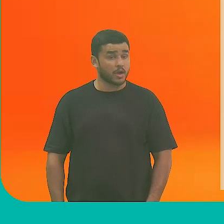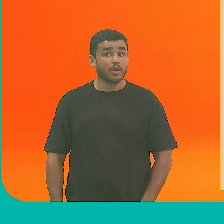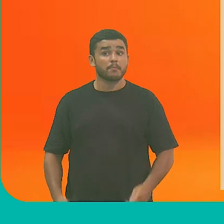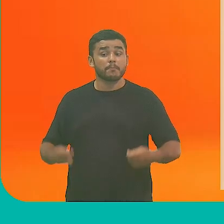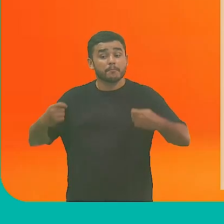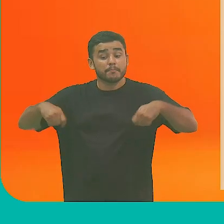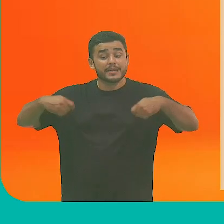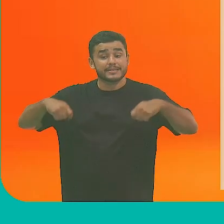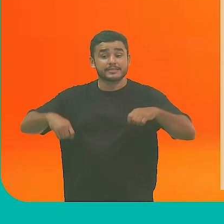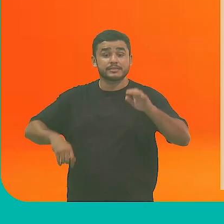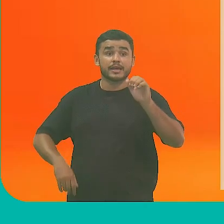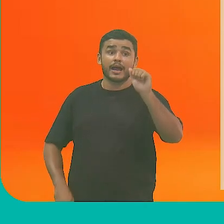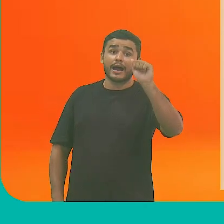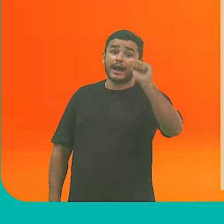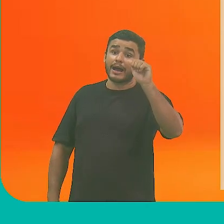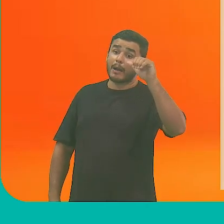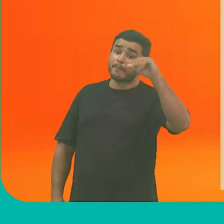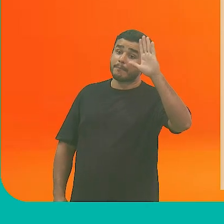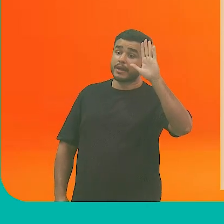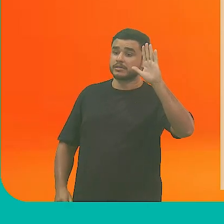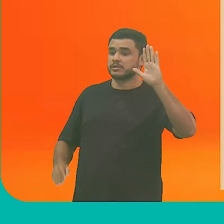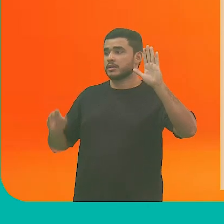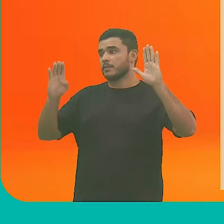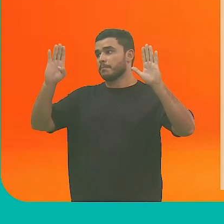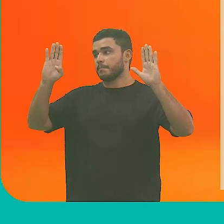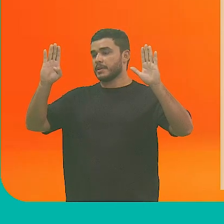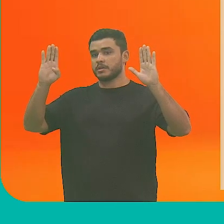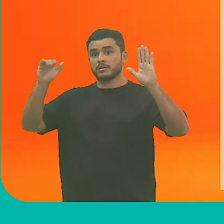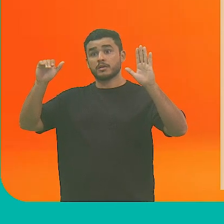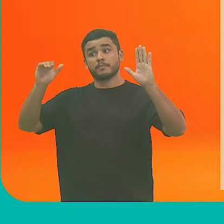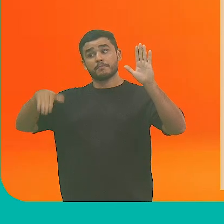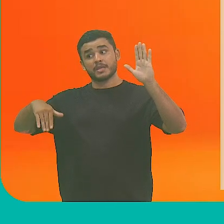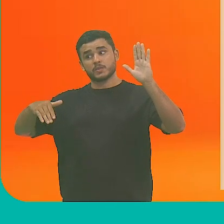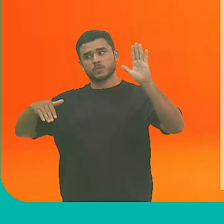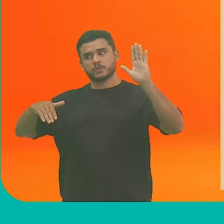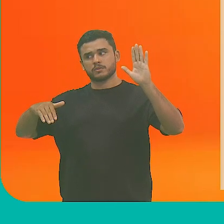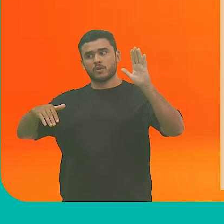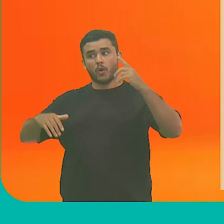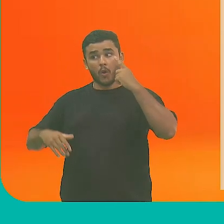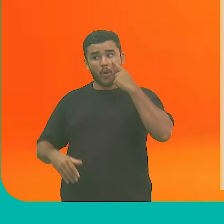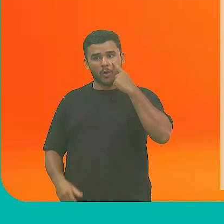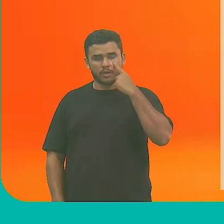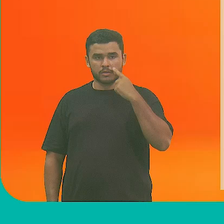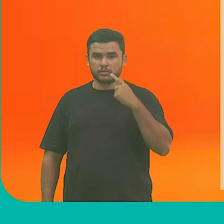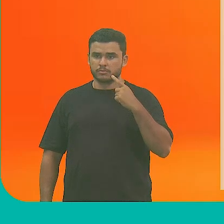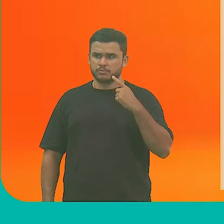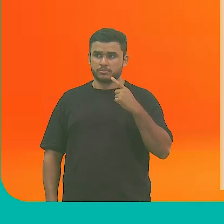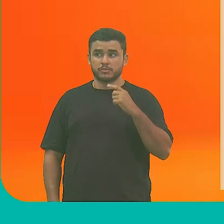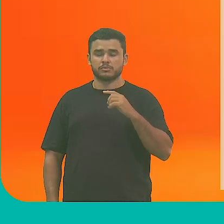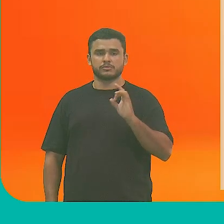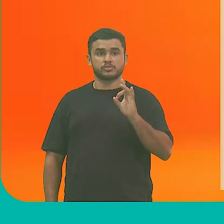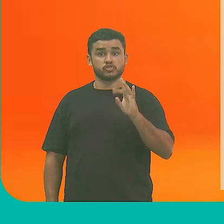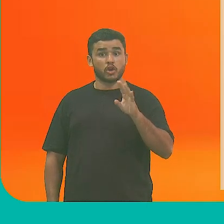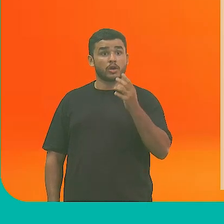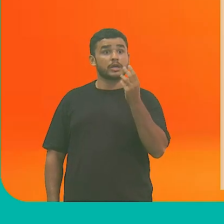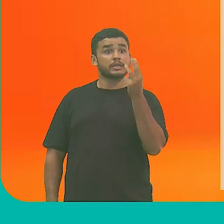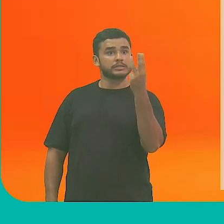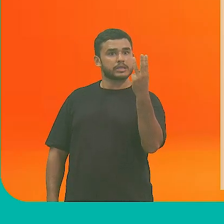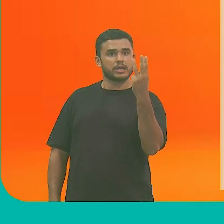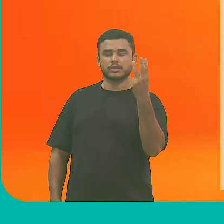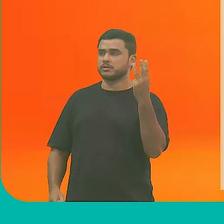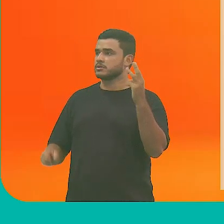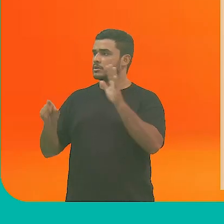a... Ela está mais valorizada aí? Não, está igual, ó. Então eu não considero as 10 horas,